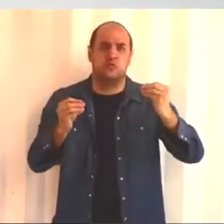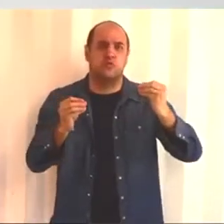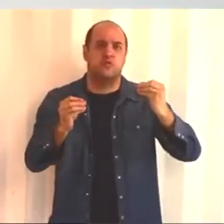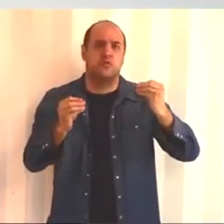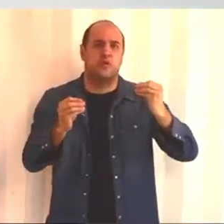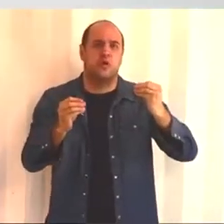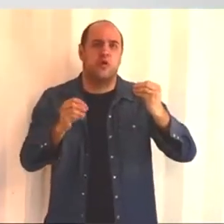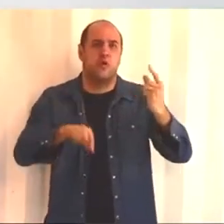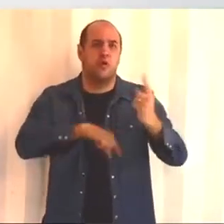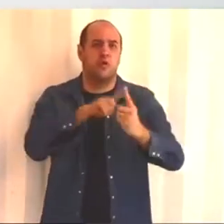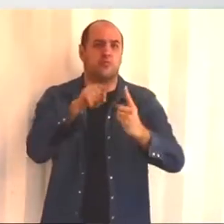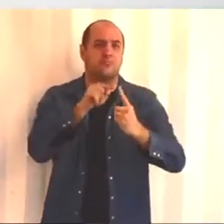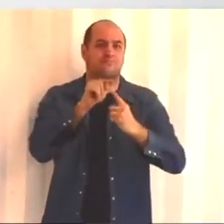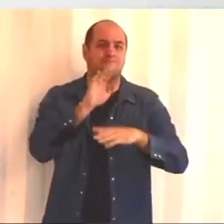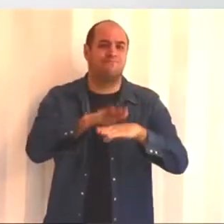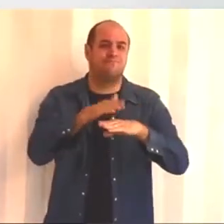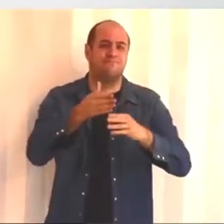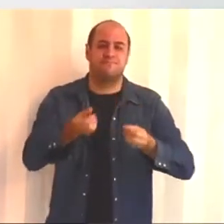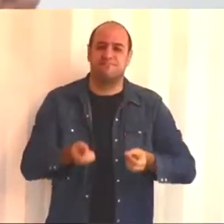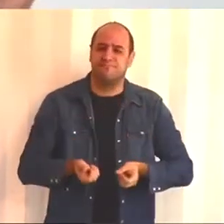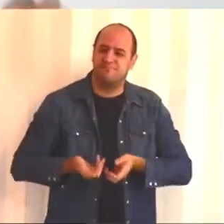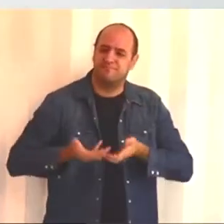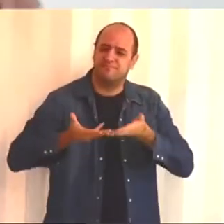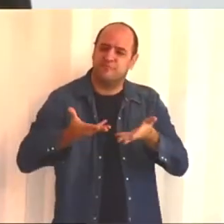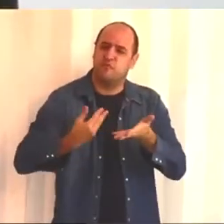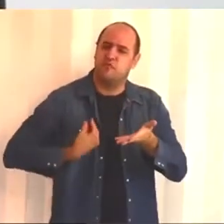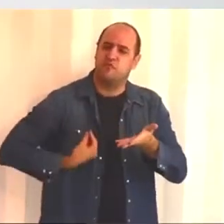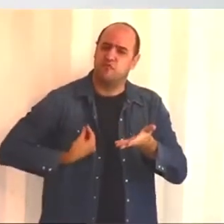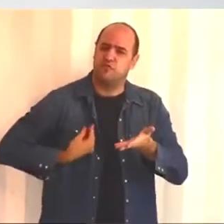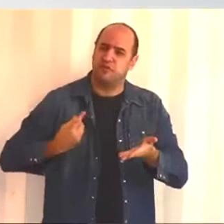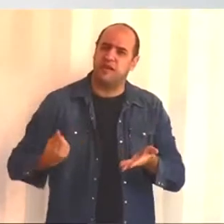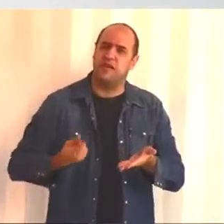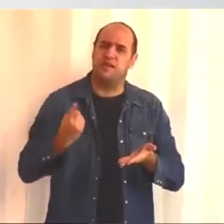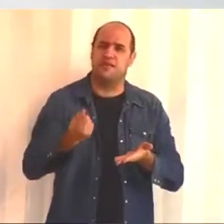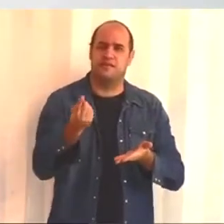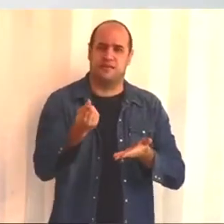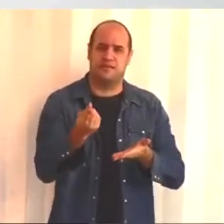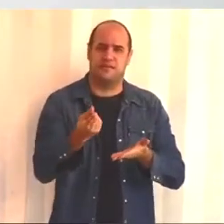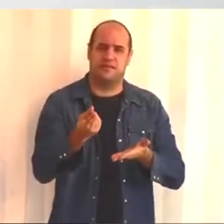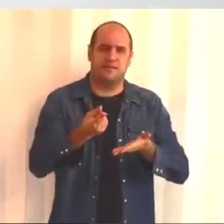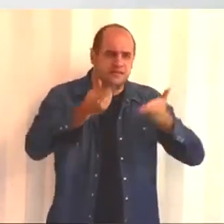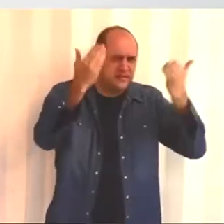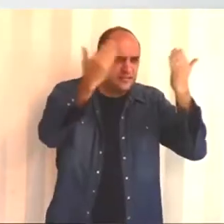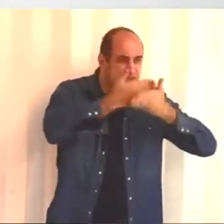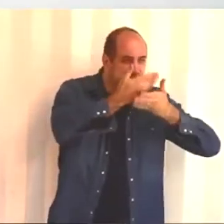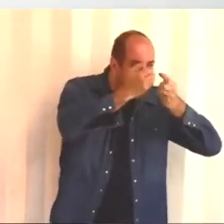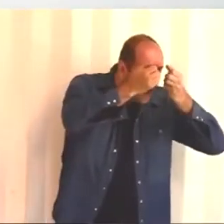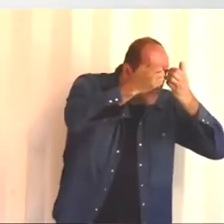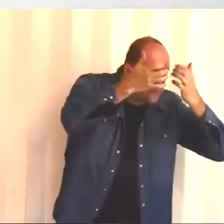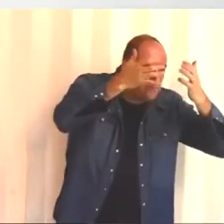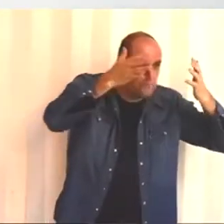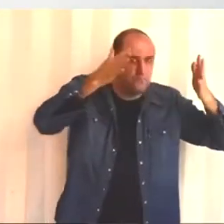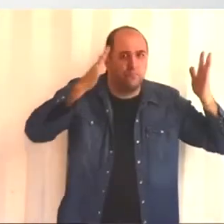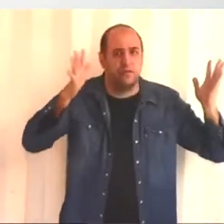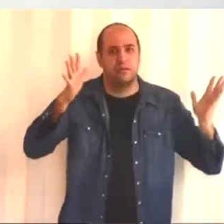veio fazer nessa terra, nos trazer vida eterna e nos livrar de uma cegueira